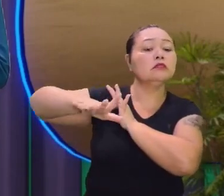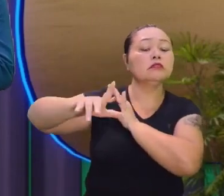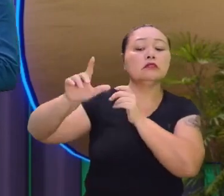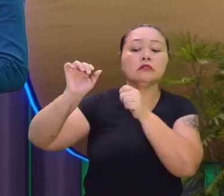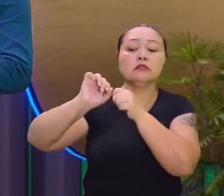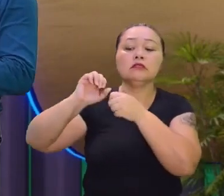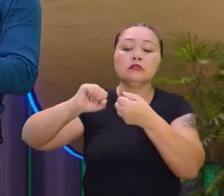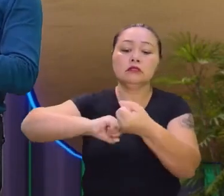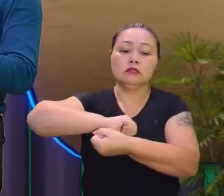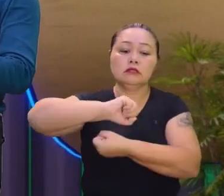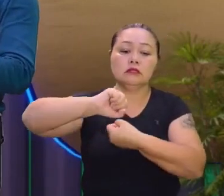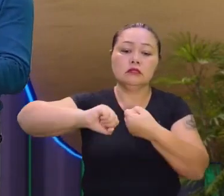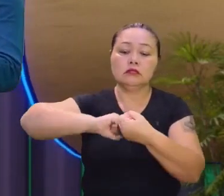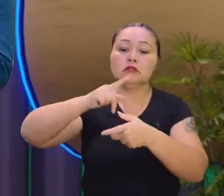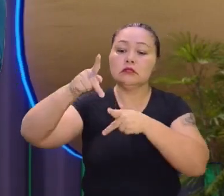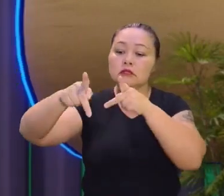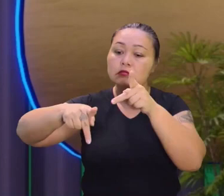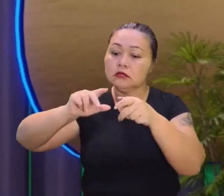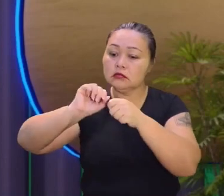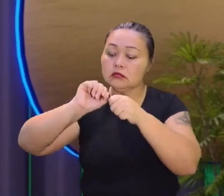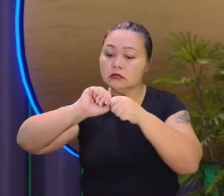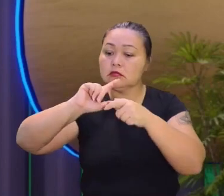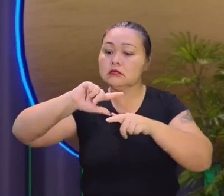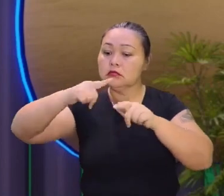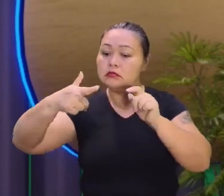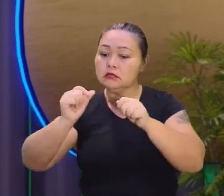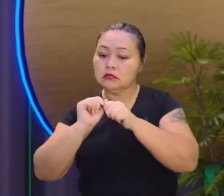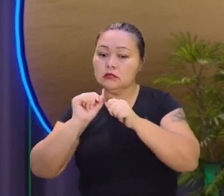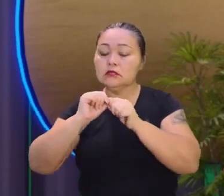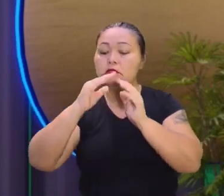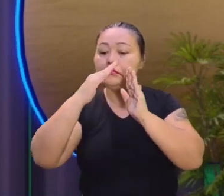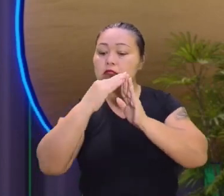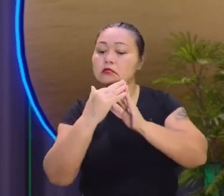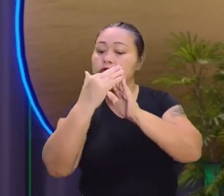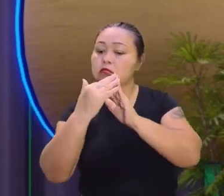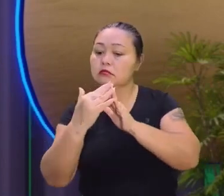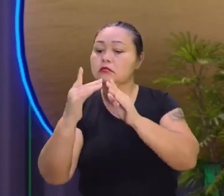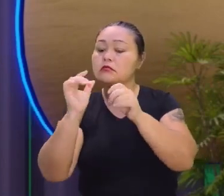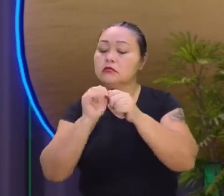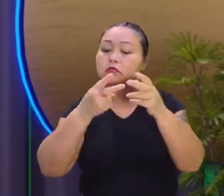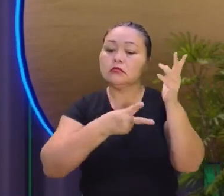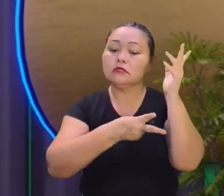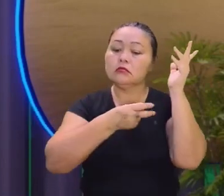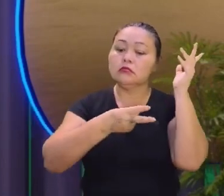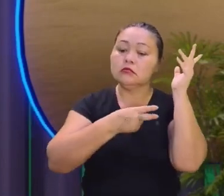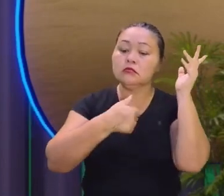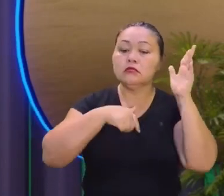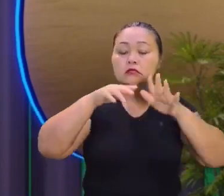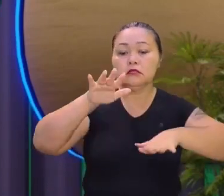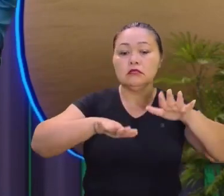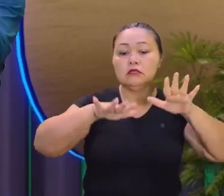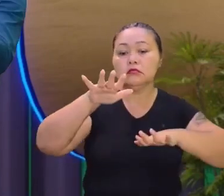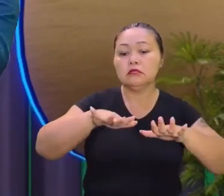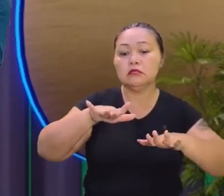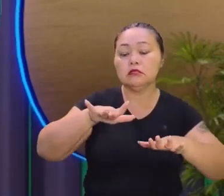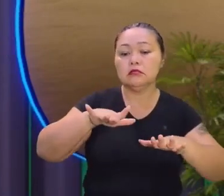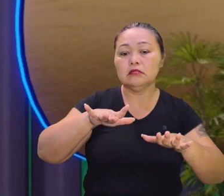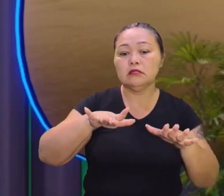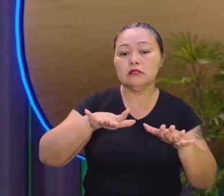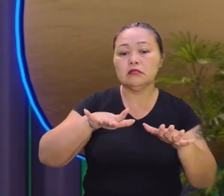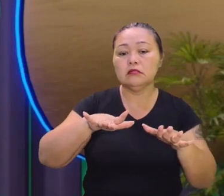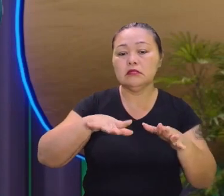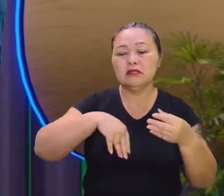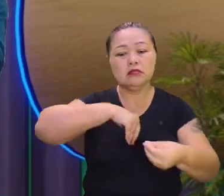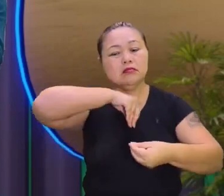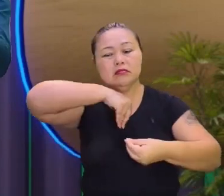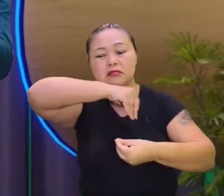uma forma sustentável. As populações tradicionais, Exato. os ribeirinhos, o extrativista, às vezes eles estão